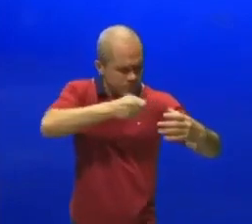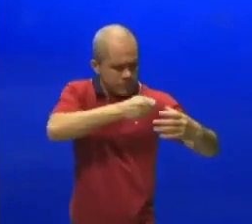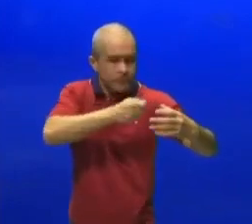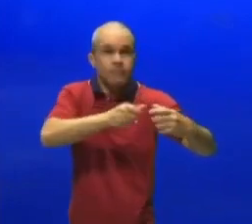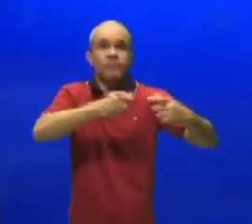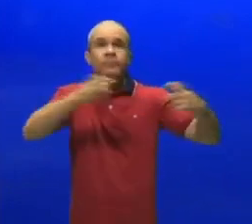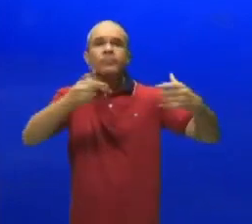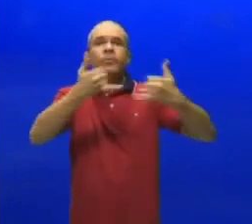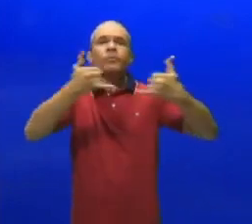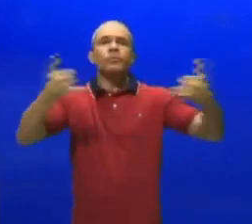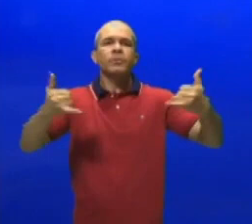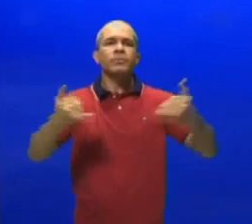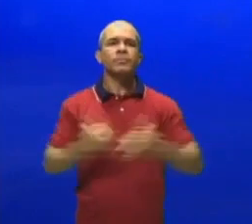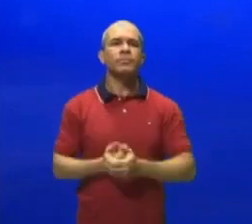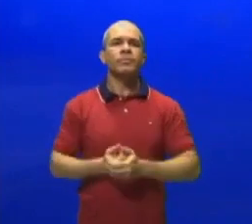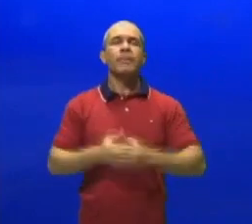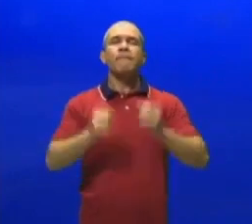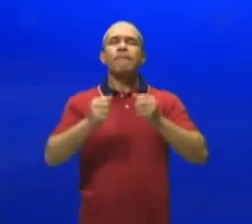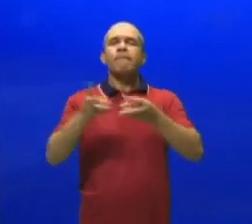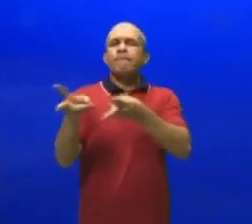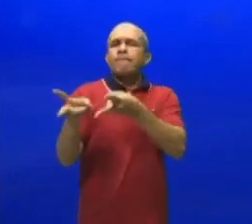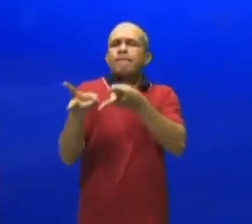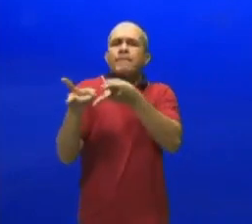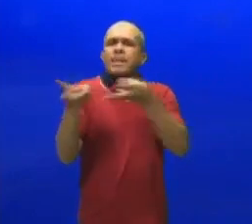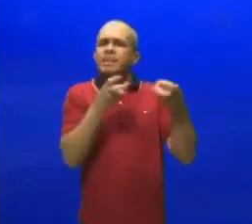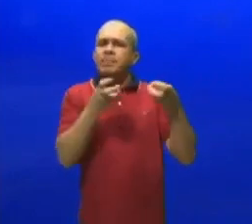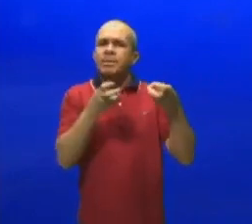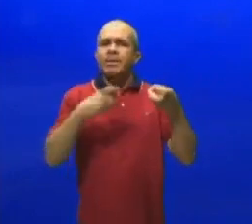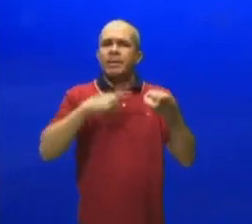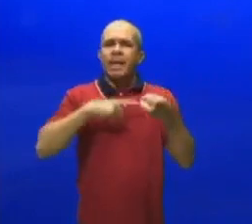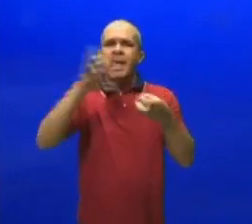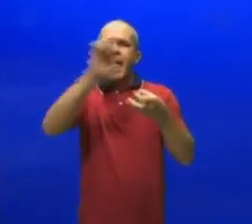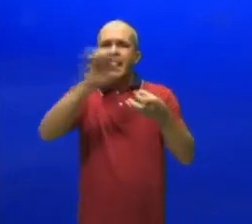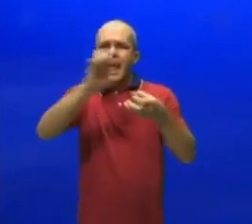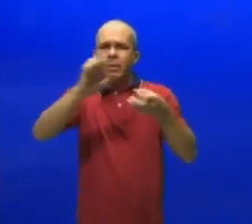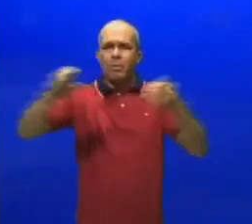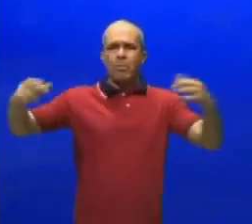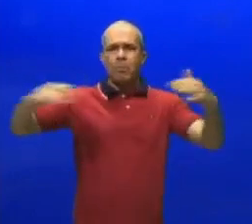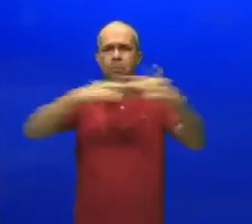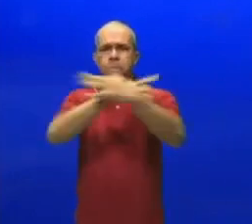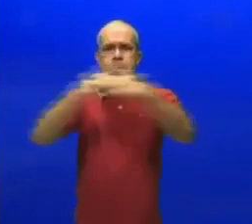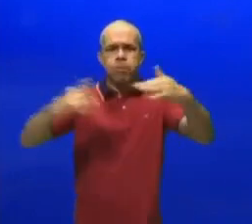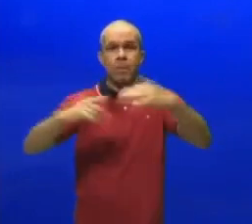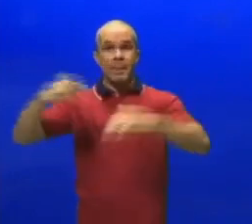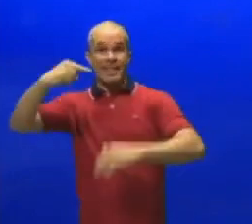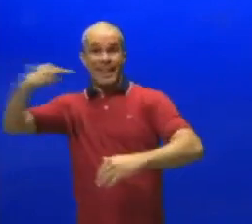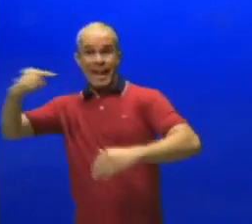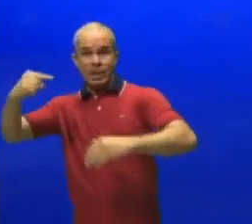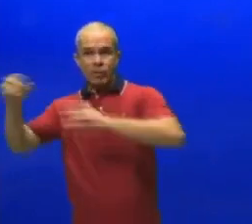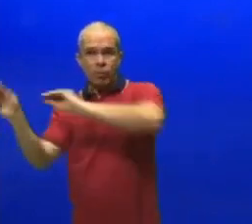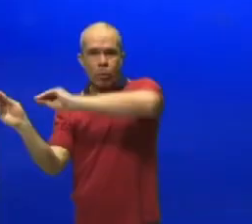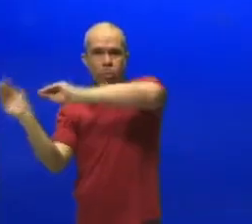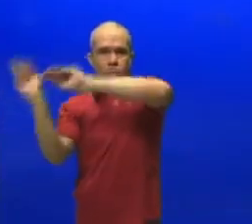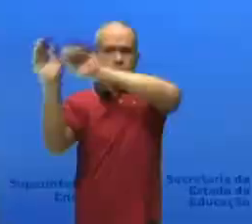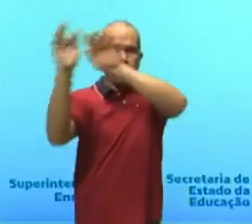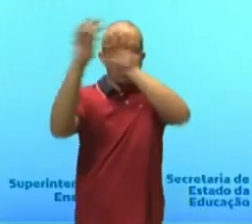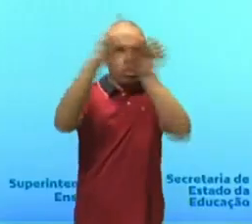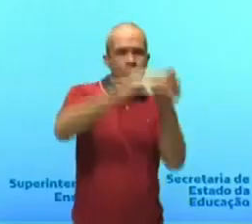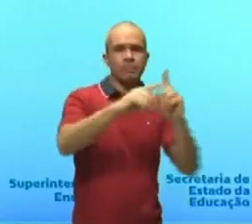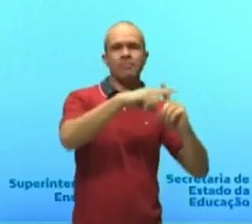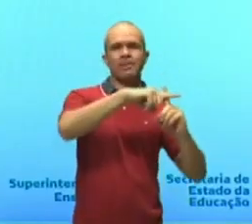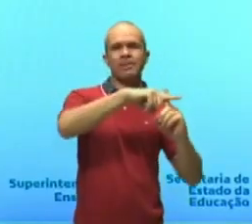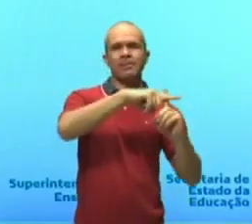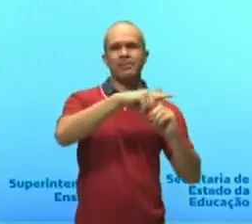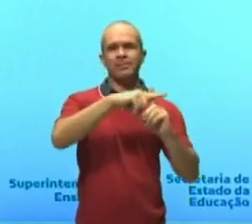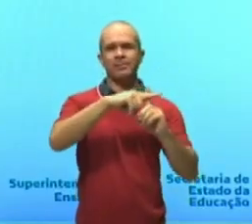Colocasse nesse fio, o que acontece? Eu ia observar que esses elétrons se movimentando do polo negativo para o polo positivo.